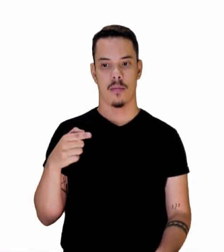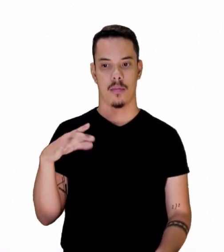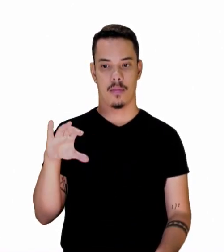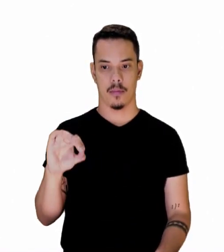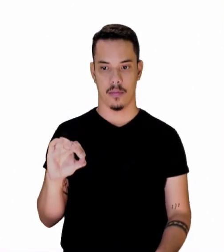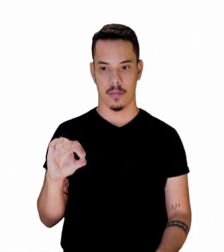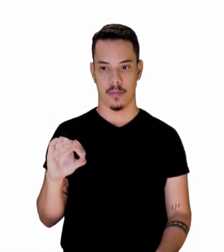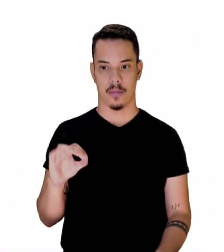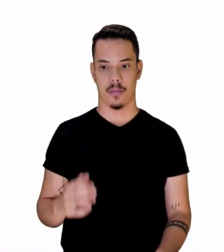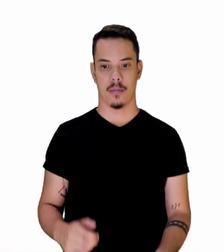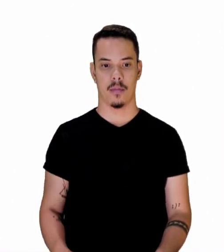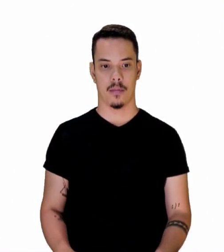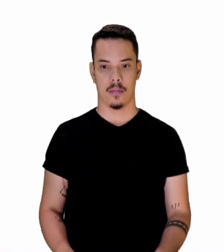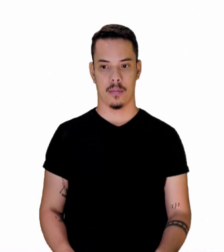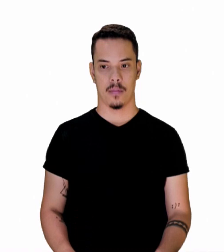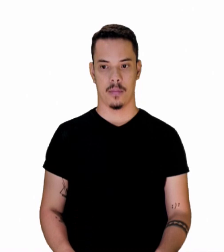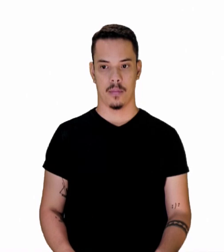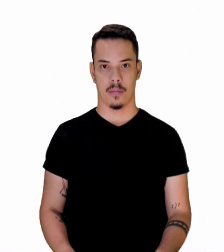ó,